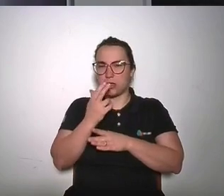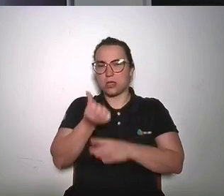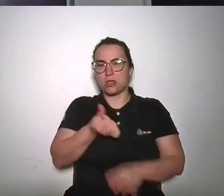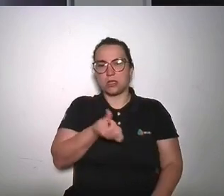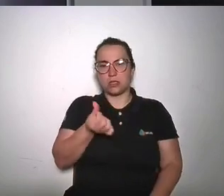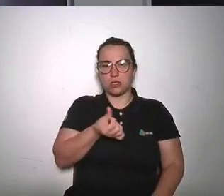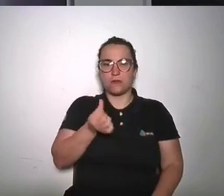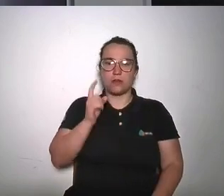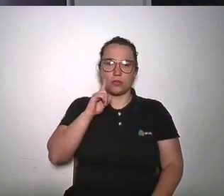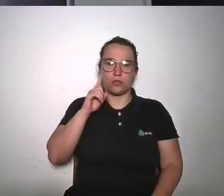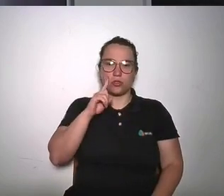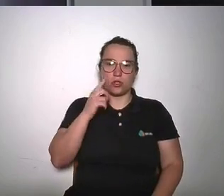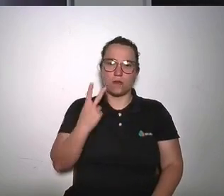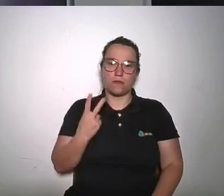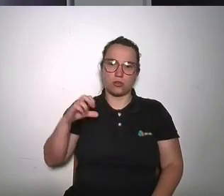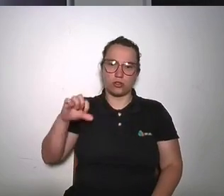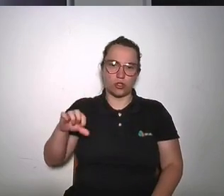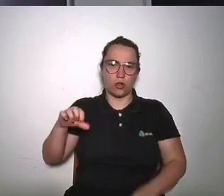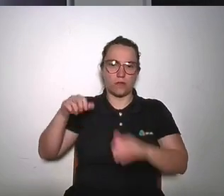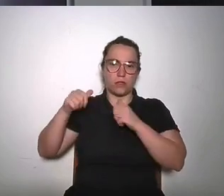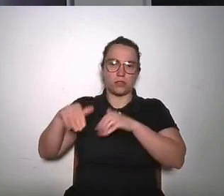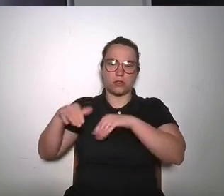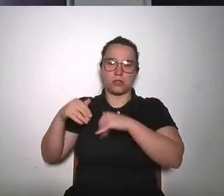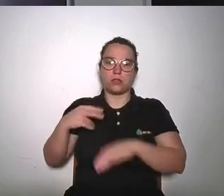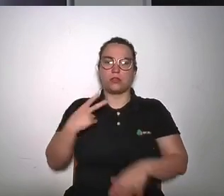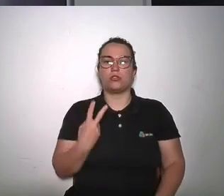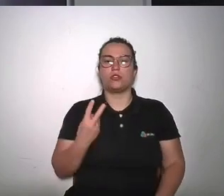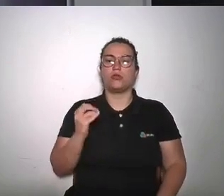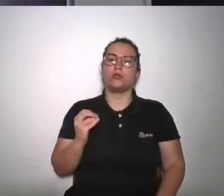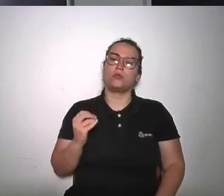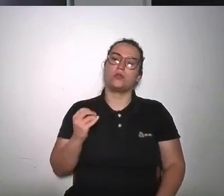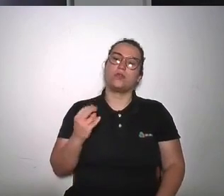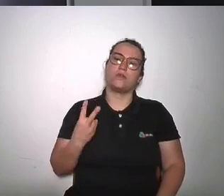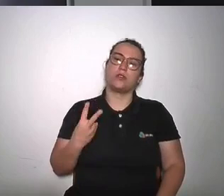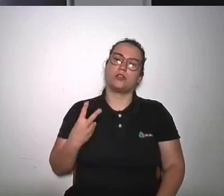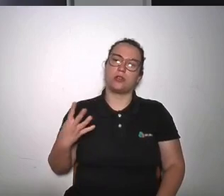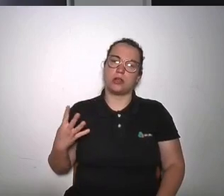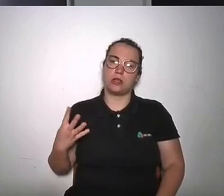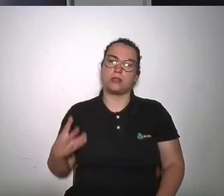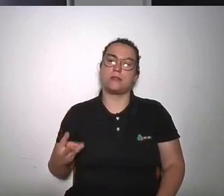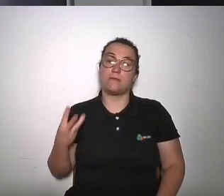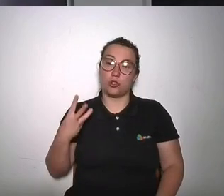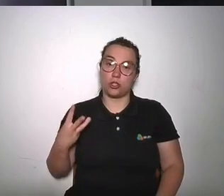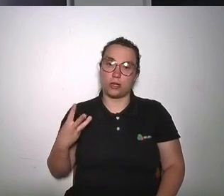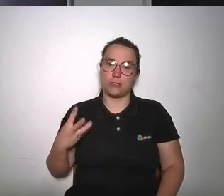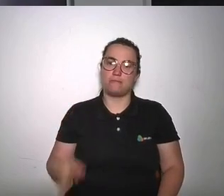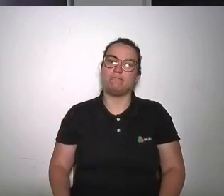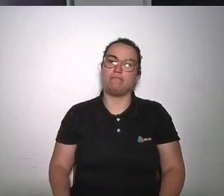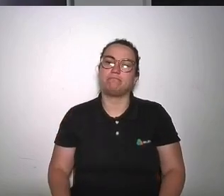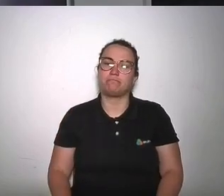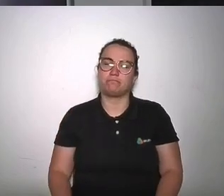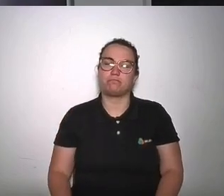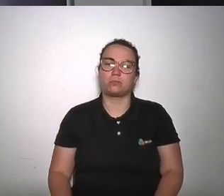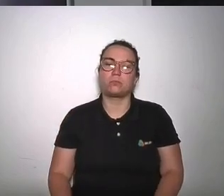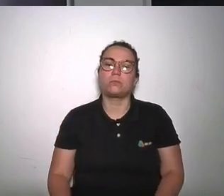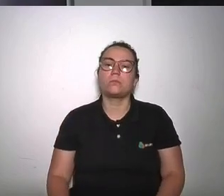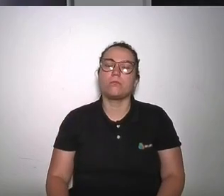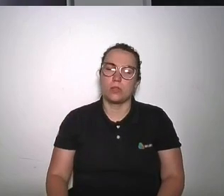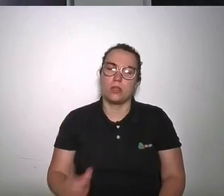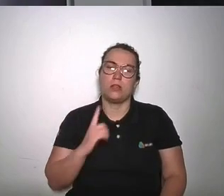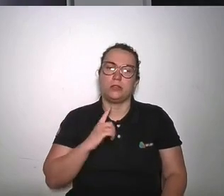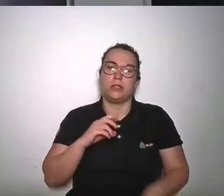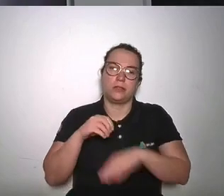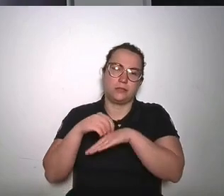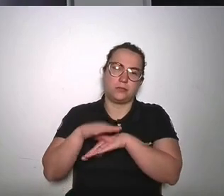sexta-feira, dia 29 de setembro de 2023. Então, aí a lei, a gente manda uma mensagem